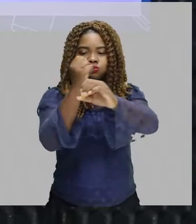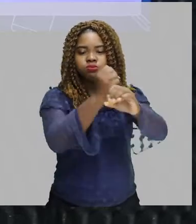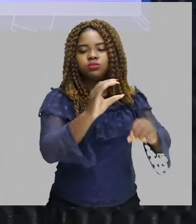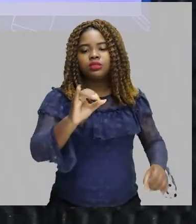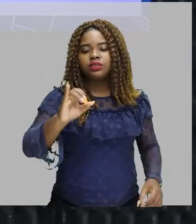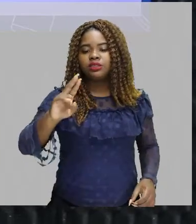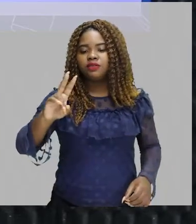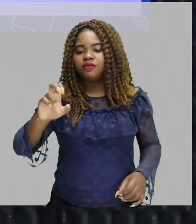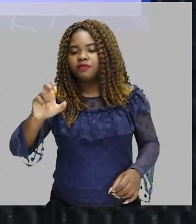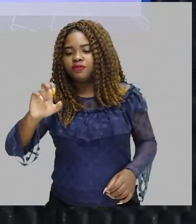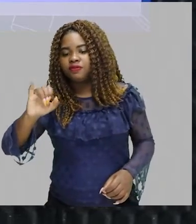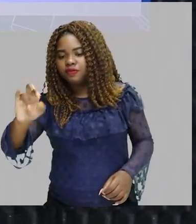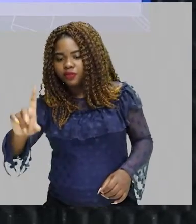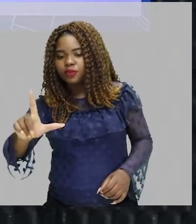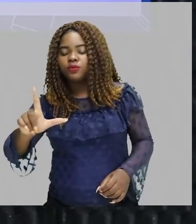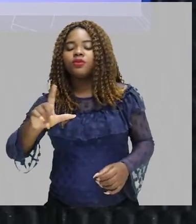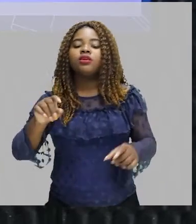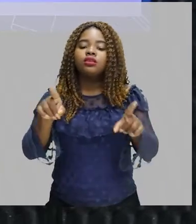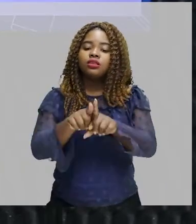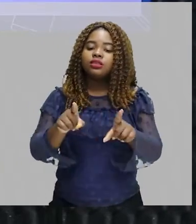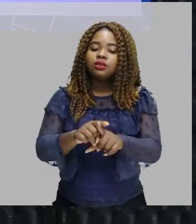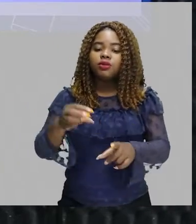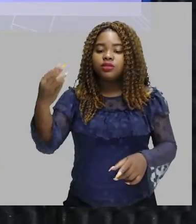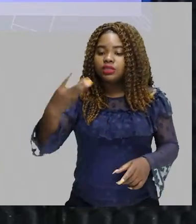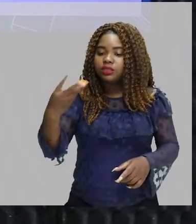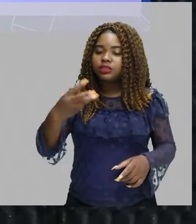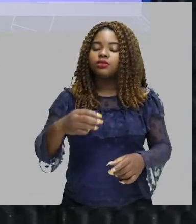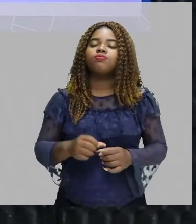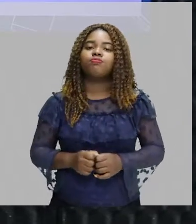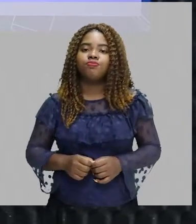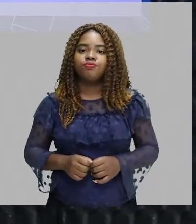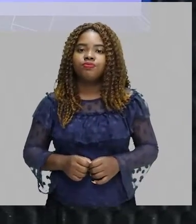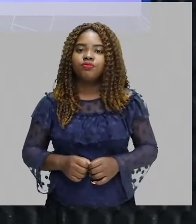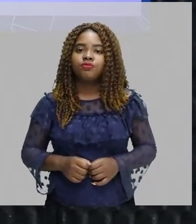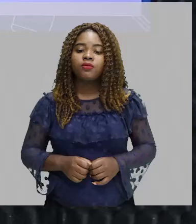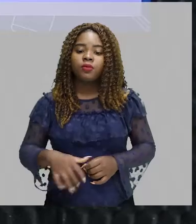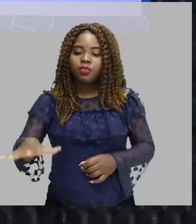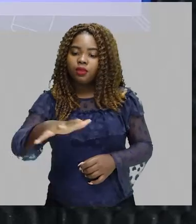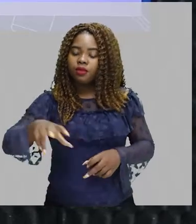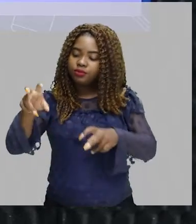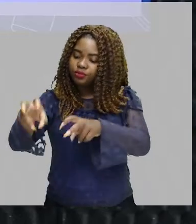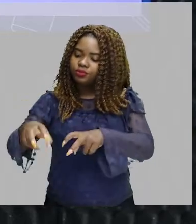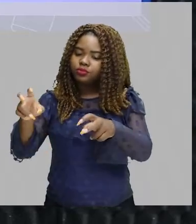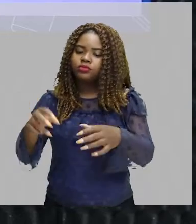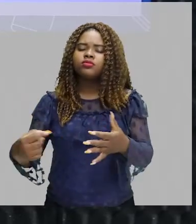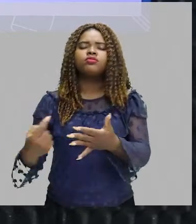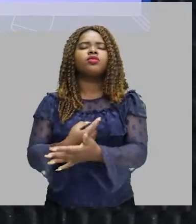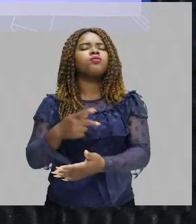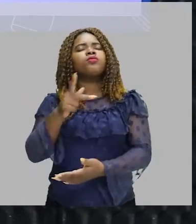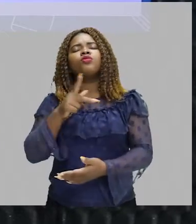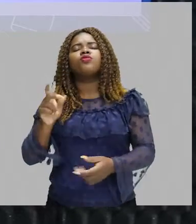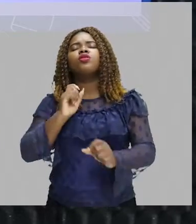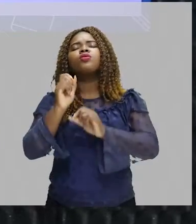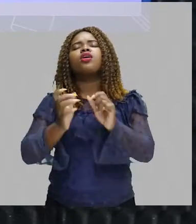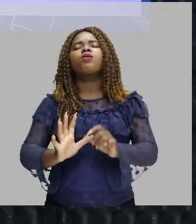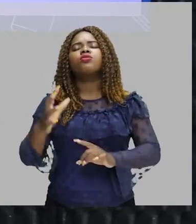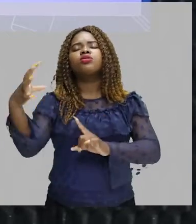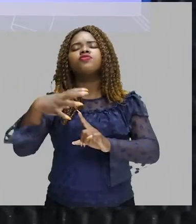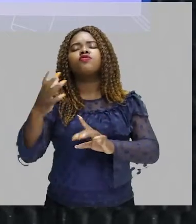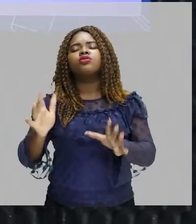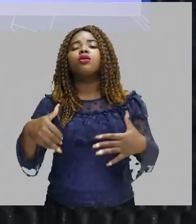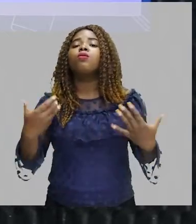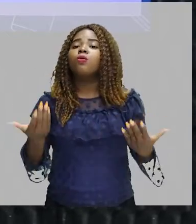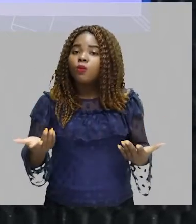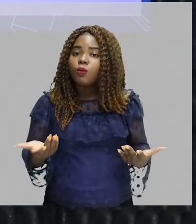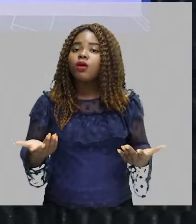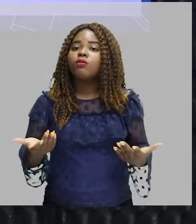setor. E quando a gente fala dessa redução populacional do espaço rural, me pergunta, Marcos, o que é que vai levar, né,